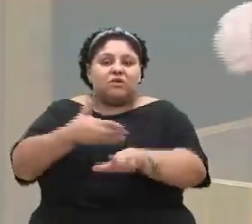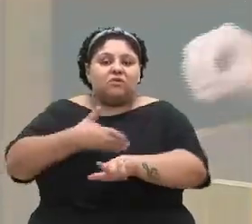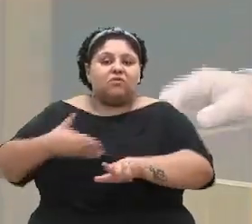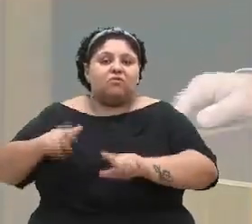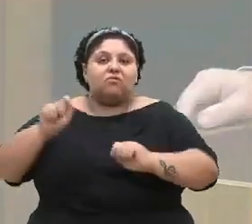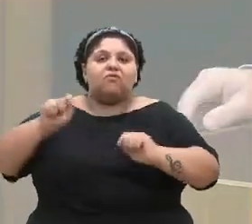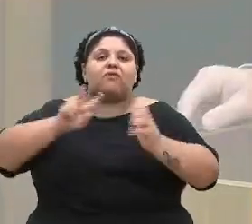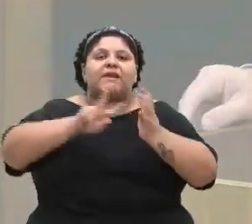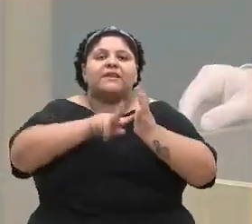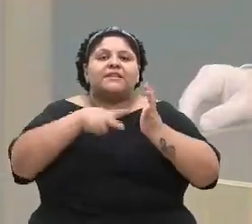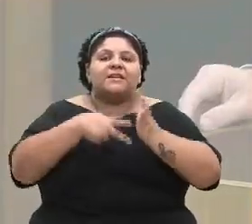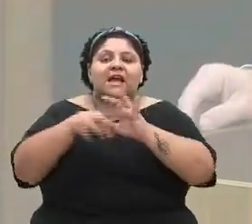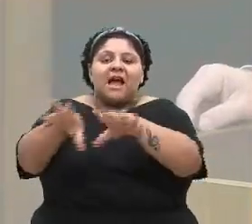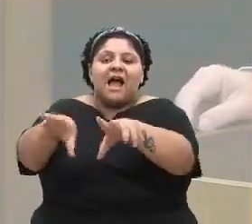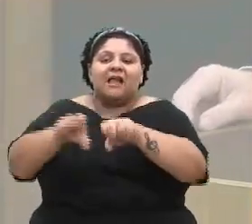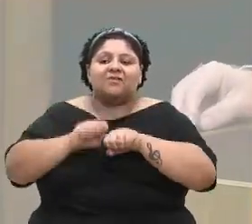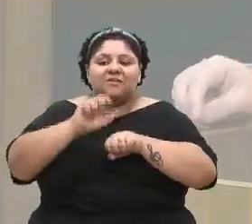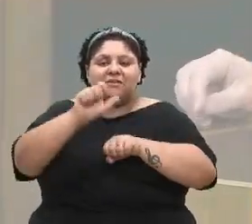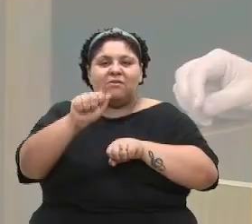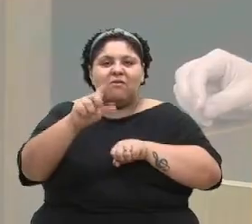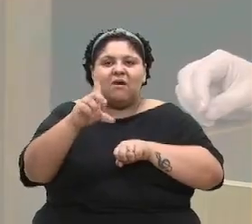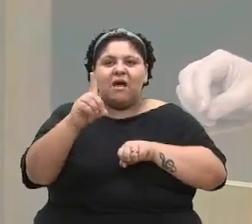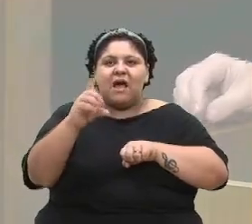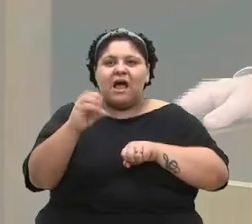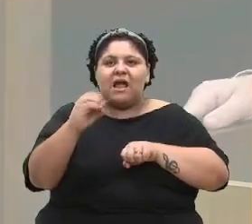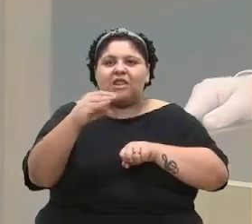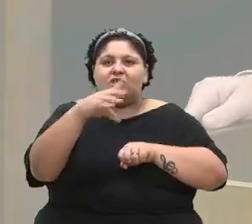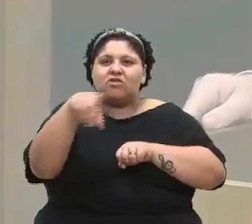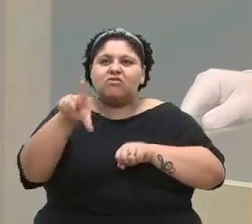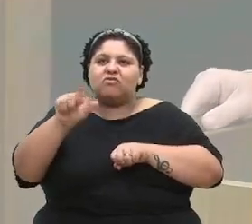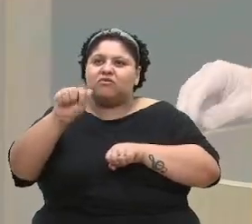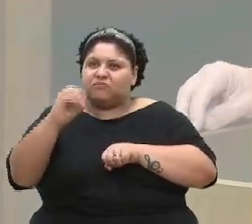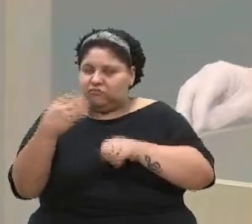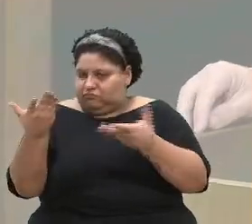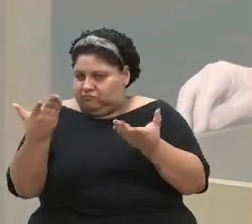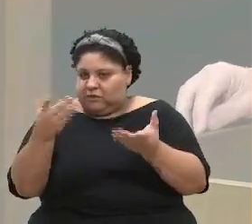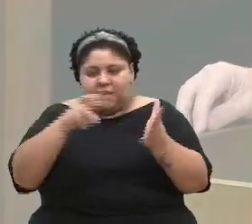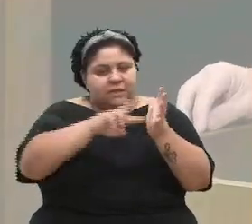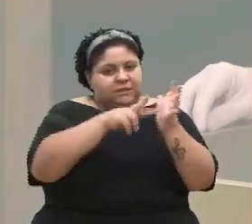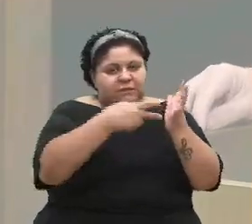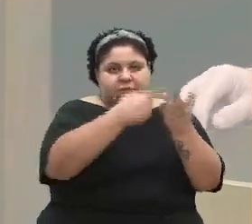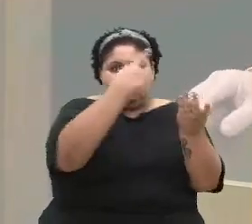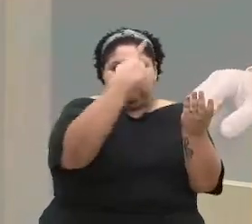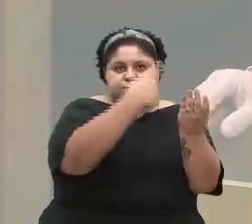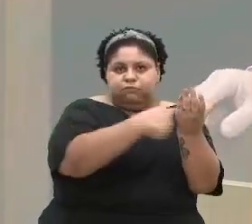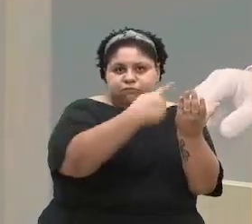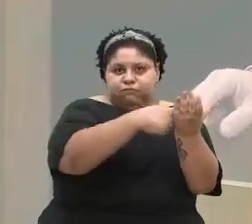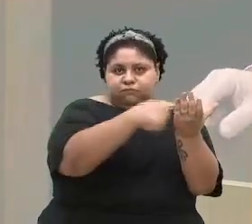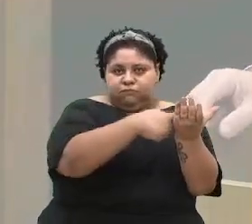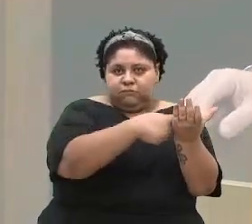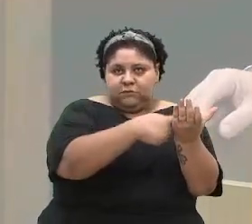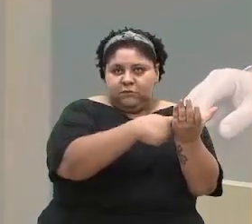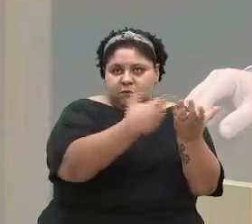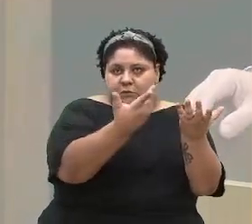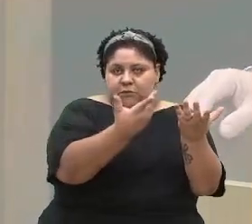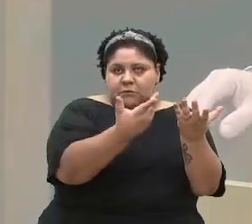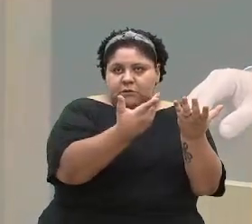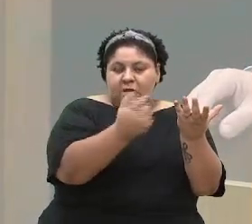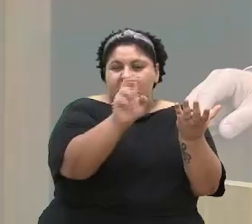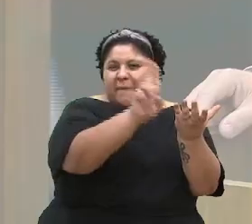ser esta adoção? É um termo de compromisso, né, da espécie de um termo de cessão de